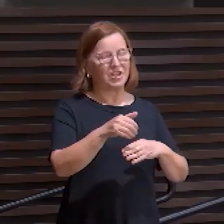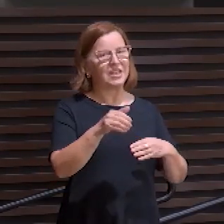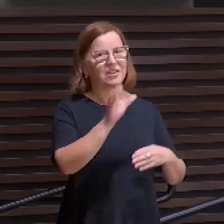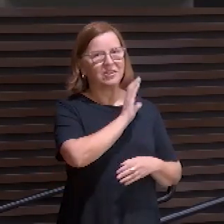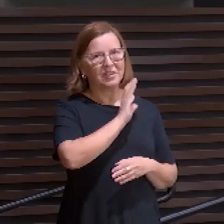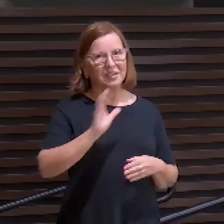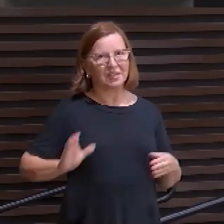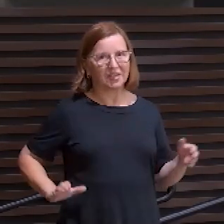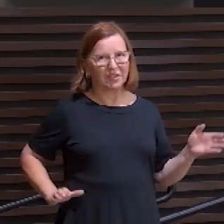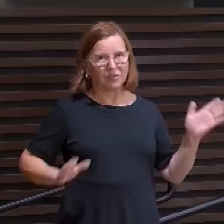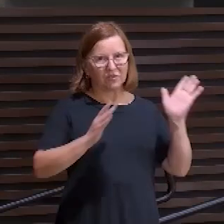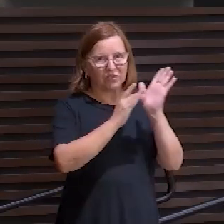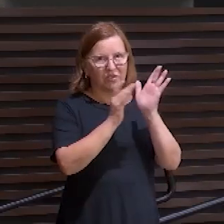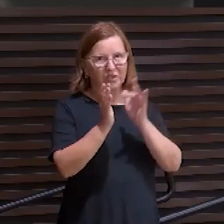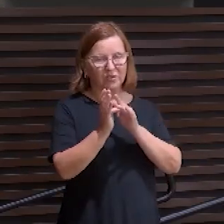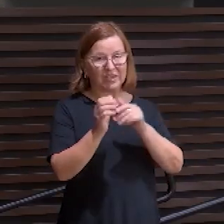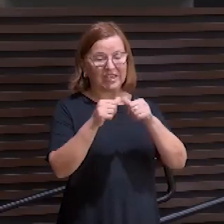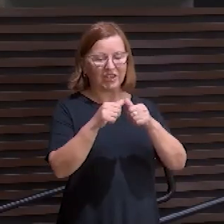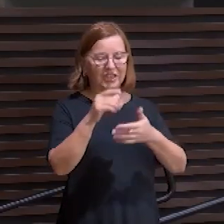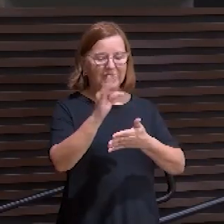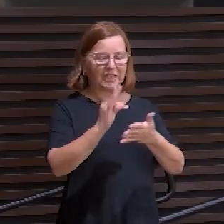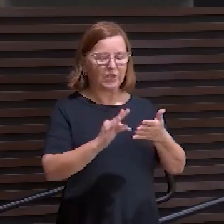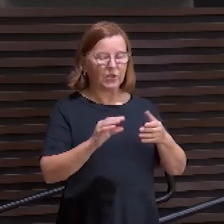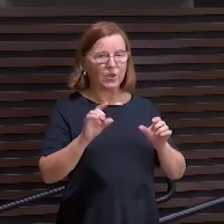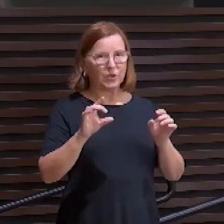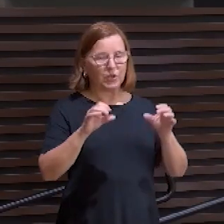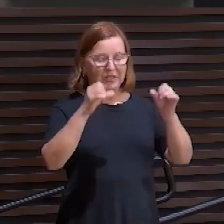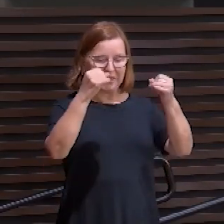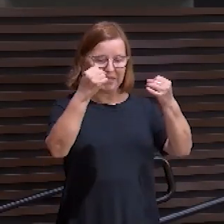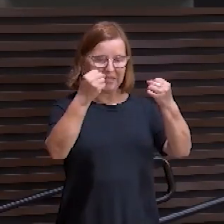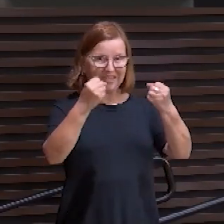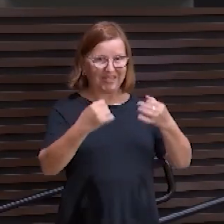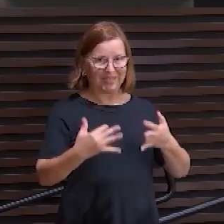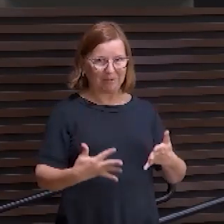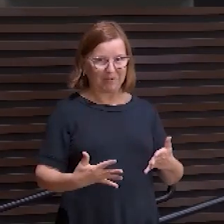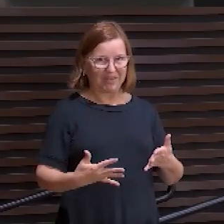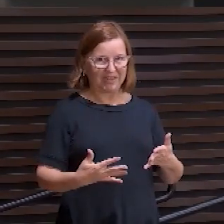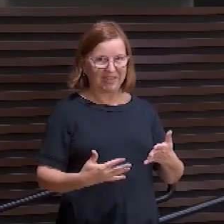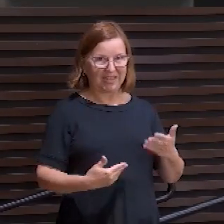Esse texto só se explica mediante a Páscoa.